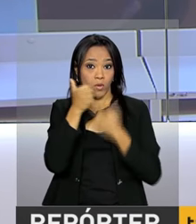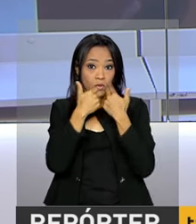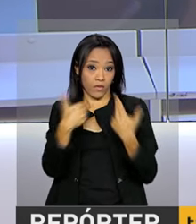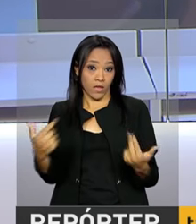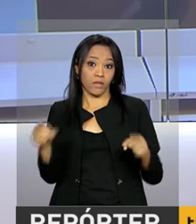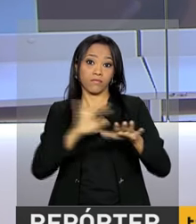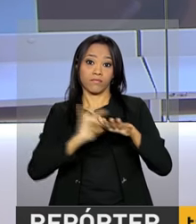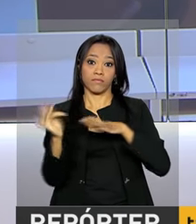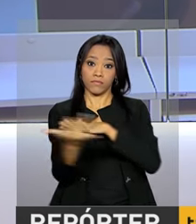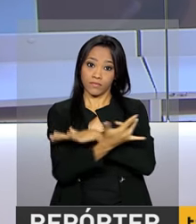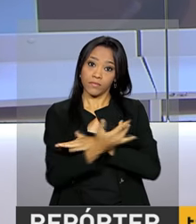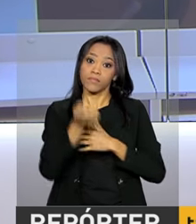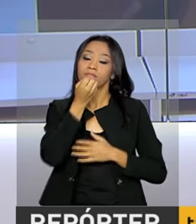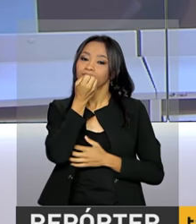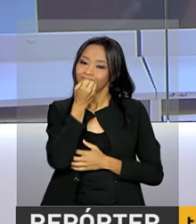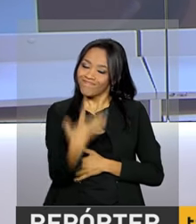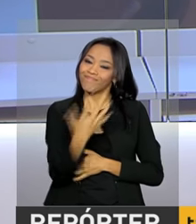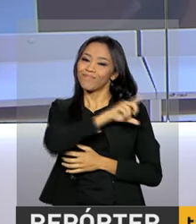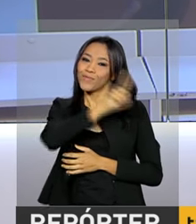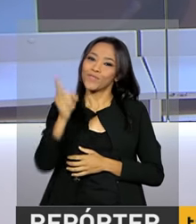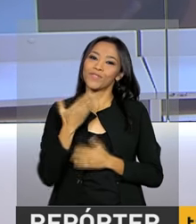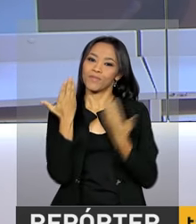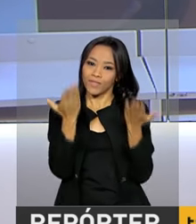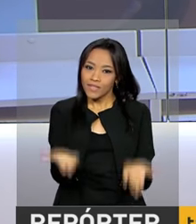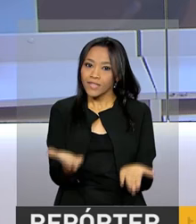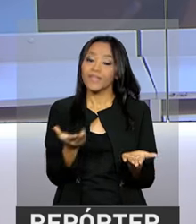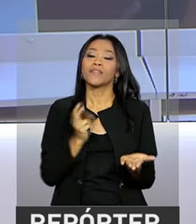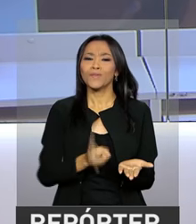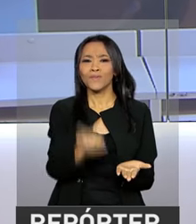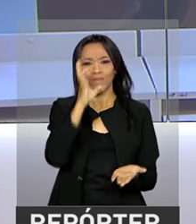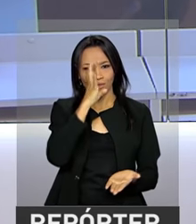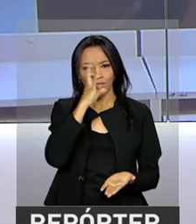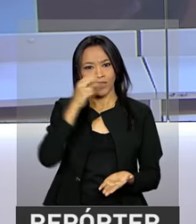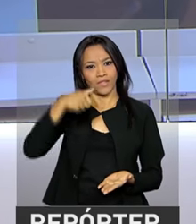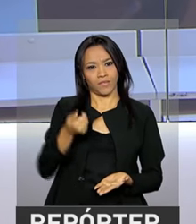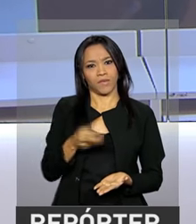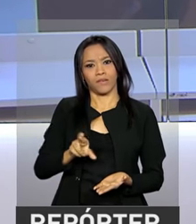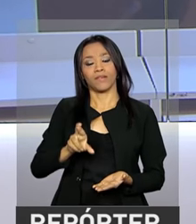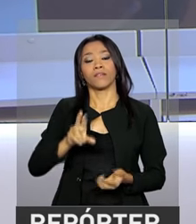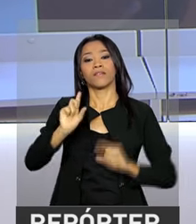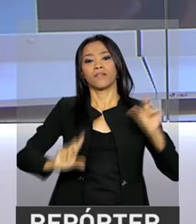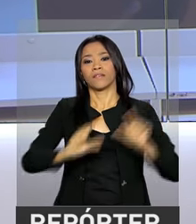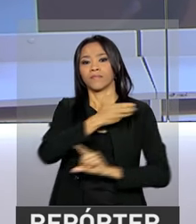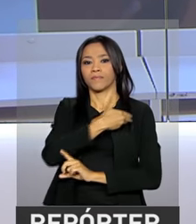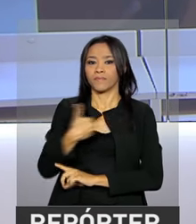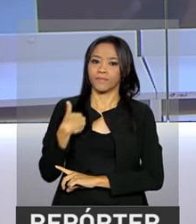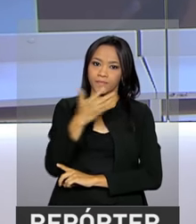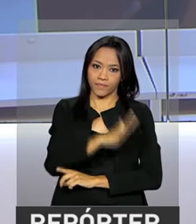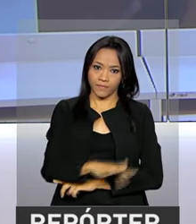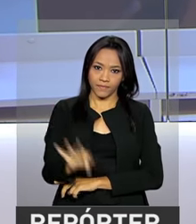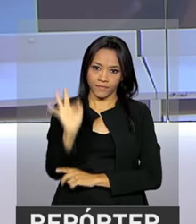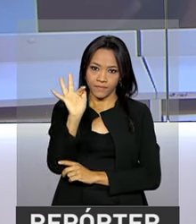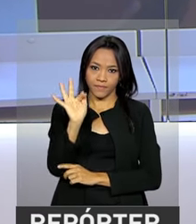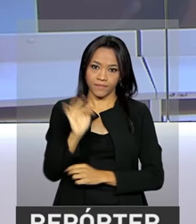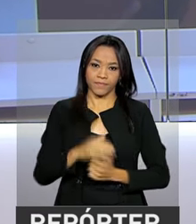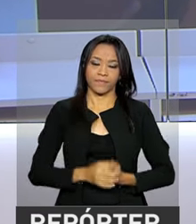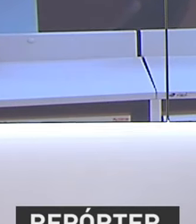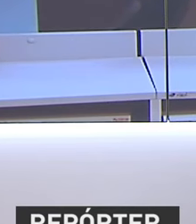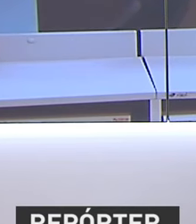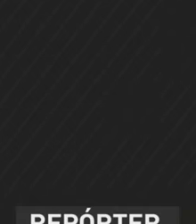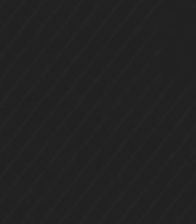as novidades em nossas redes sociais. Um bom dia para você e continue com a gente aqui na NBR, a TV do governo